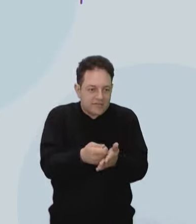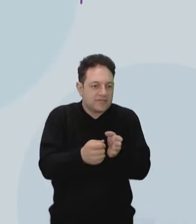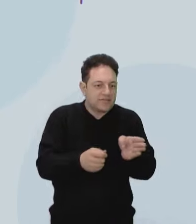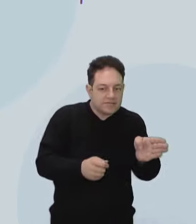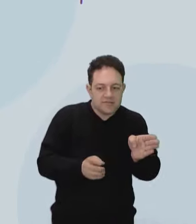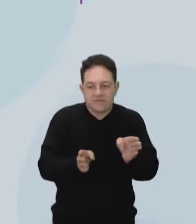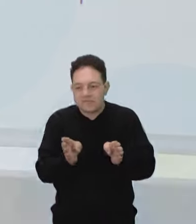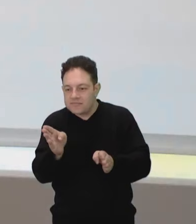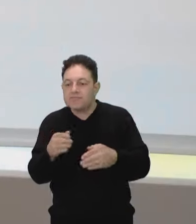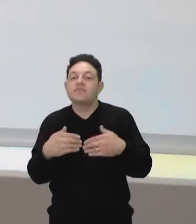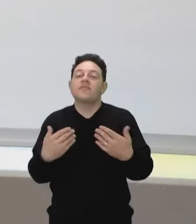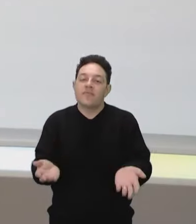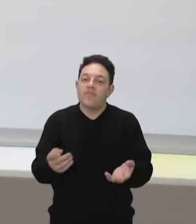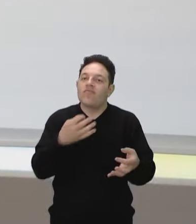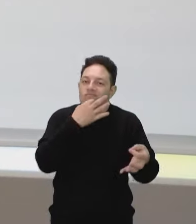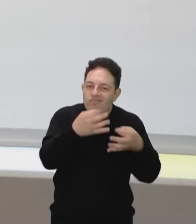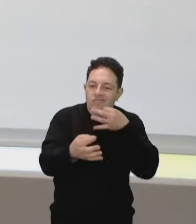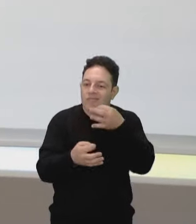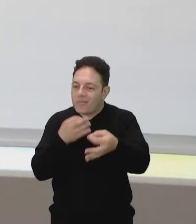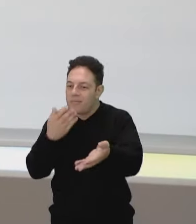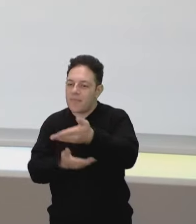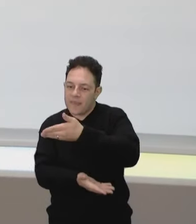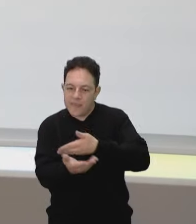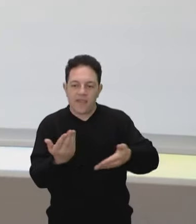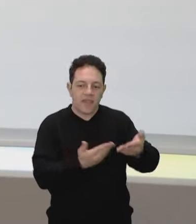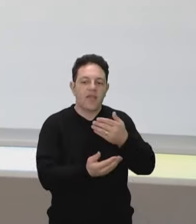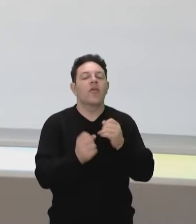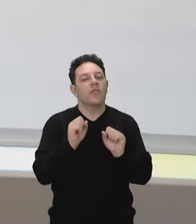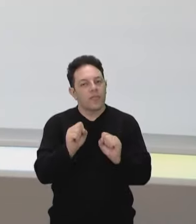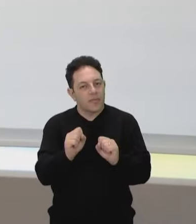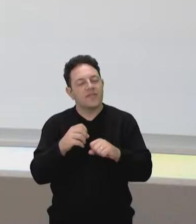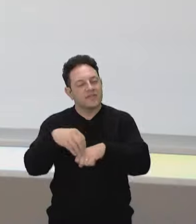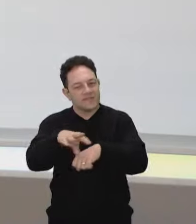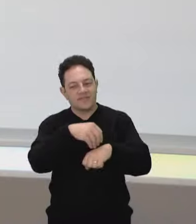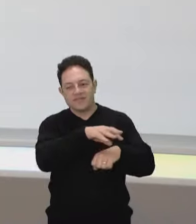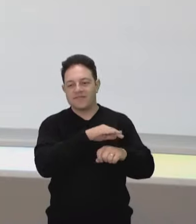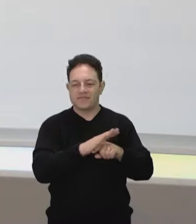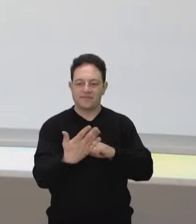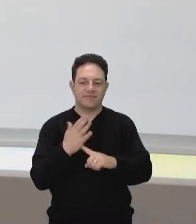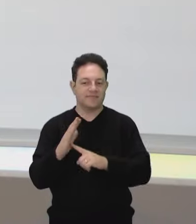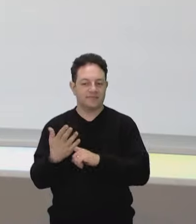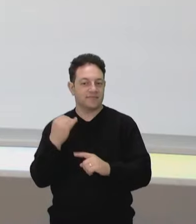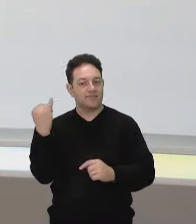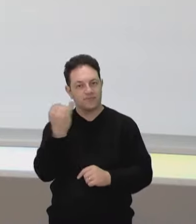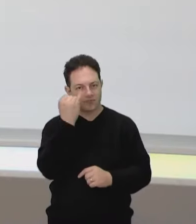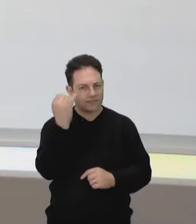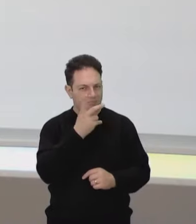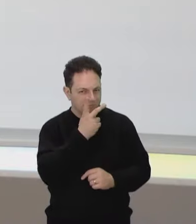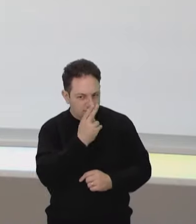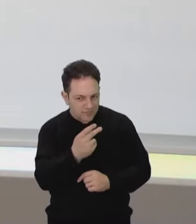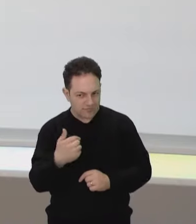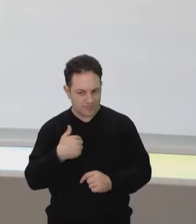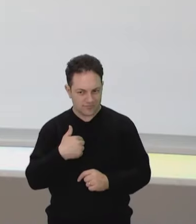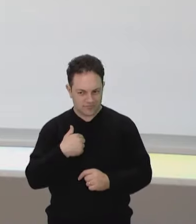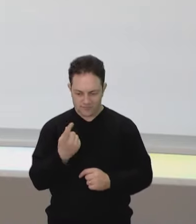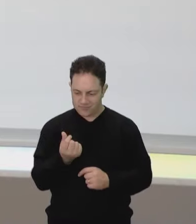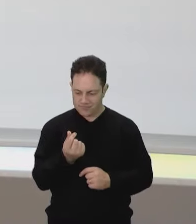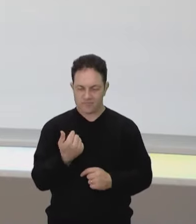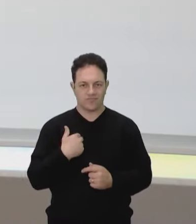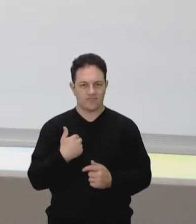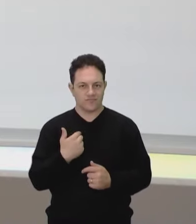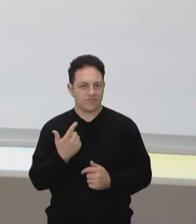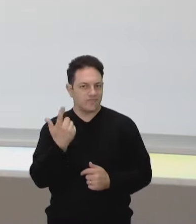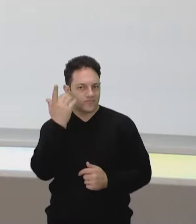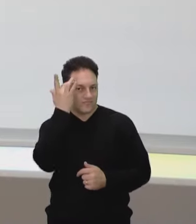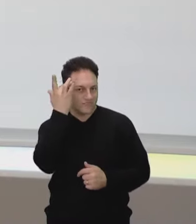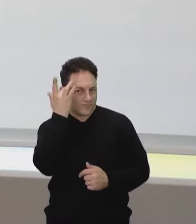esses questionamentos e essas reflexões têm que acontecer aí na sala de vocês? Será que eu faço bom uso do dinheiro?